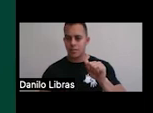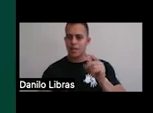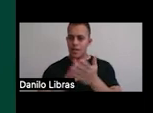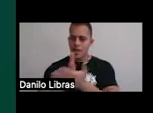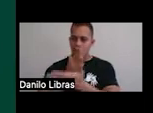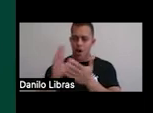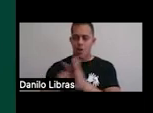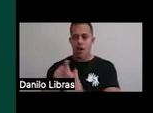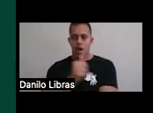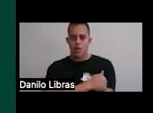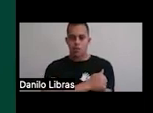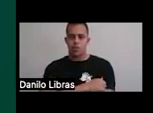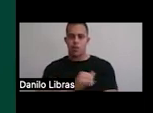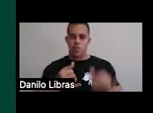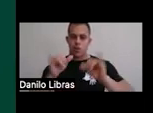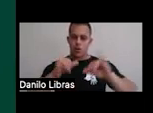do laboratório.